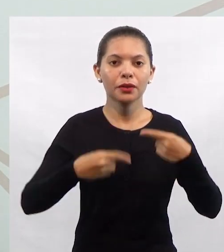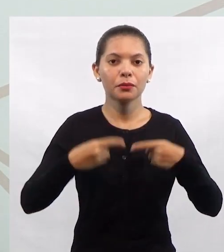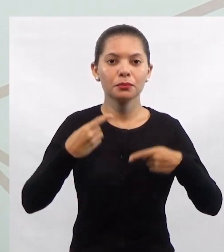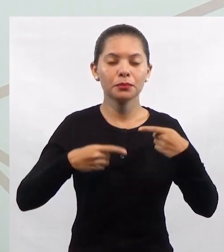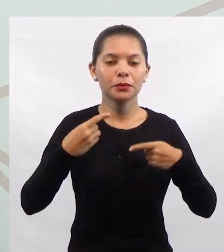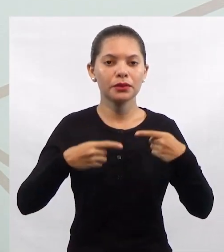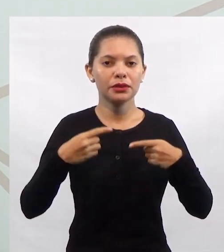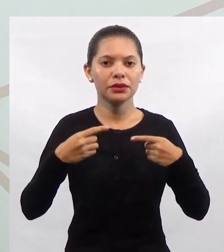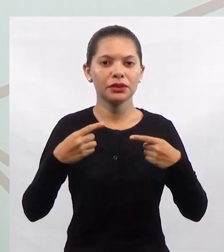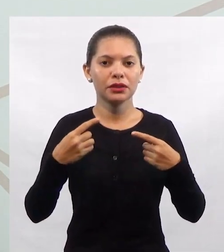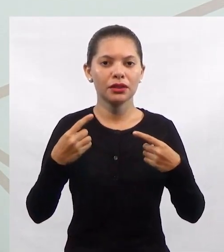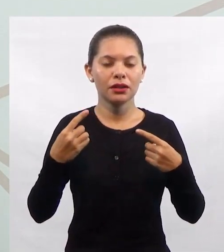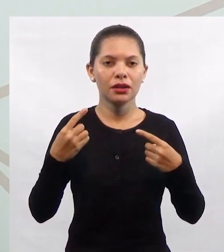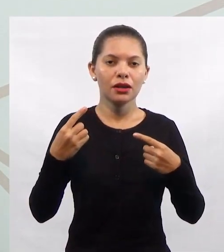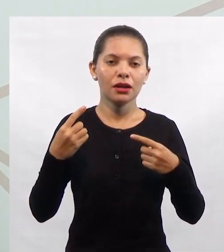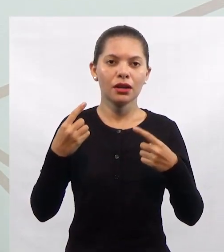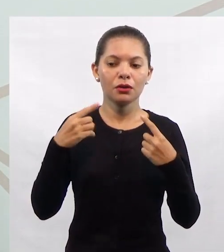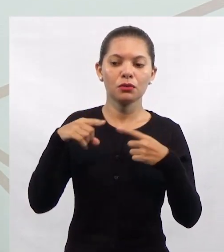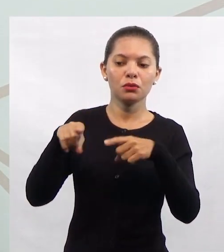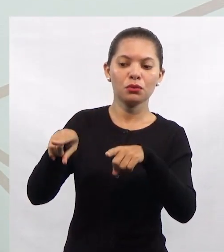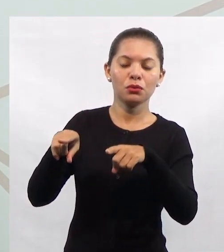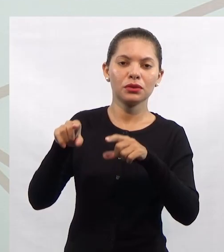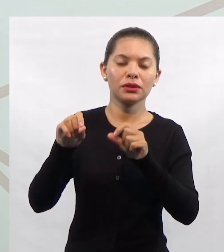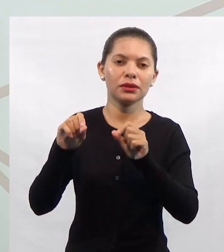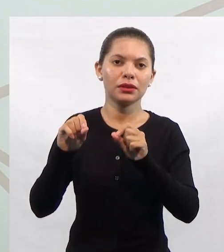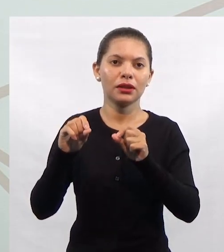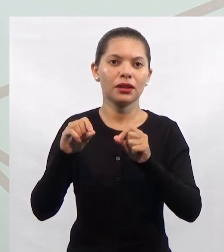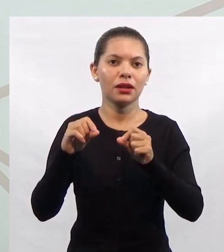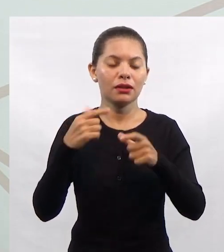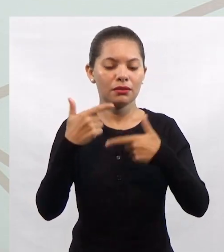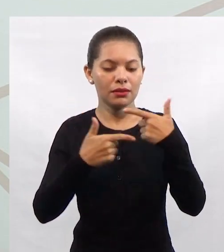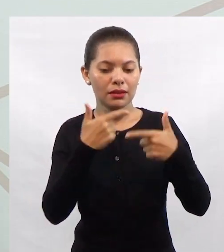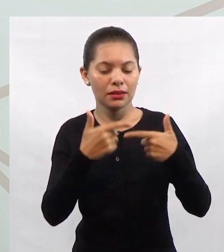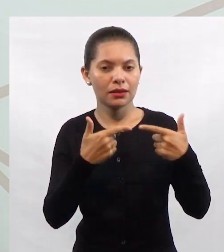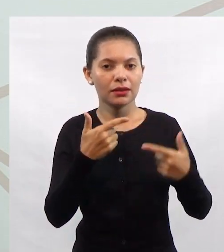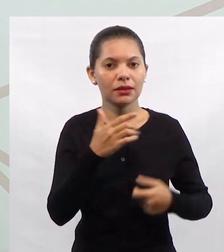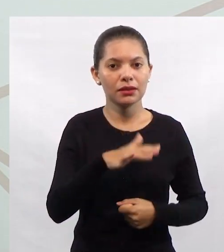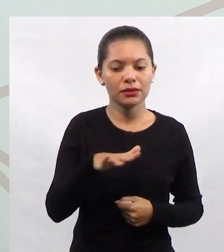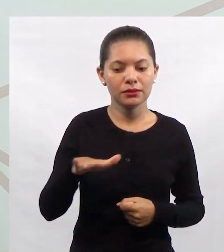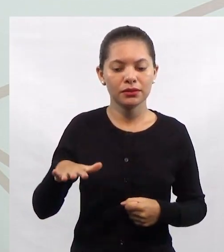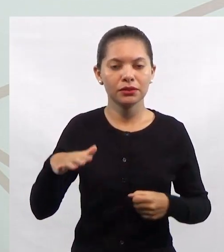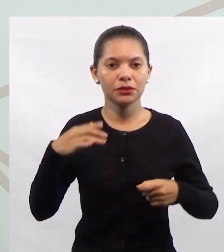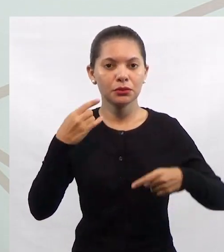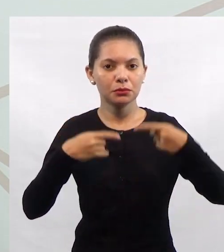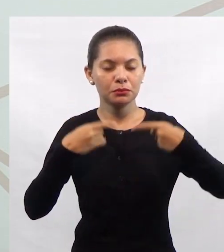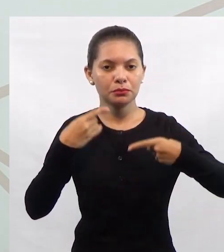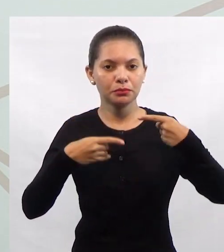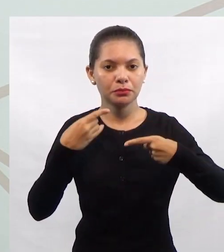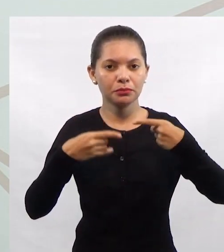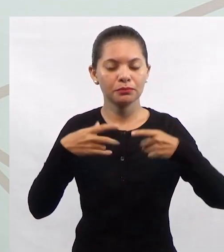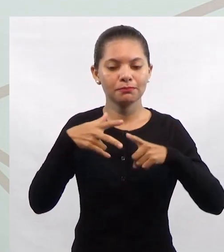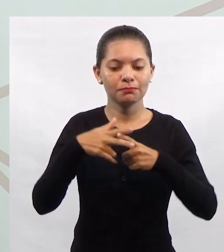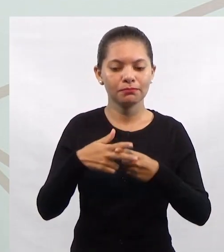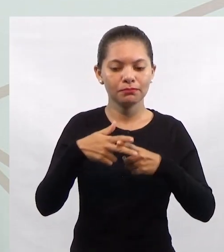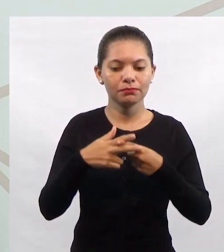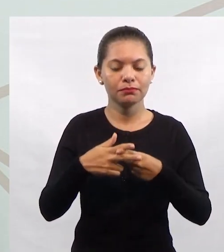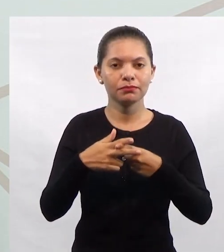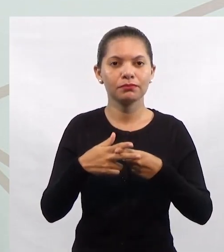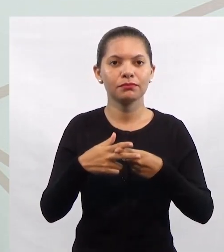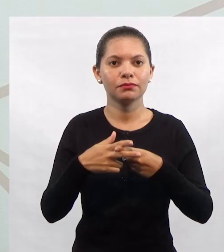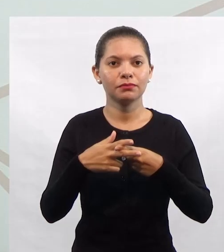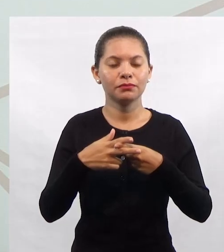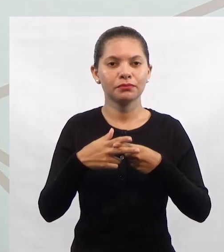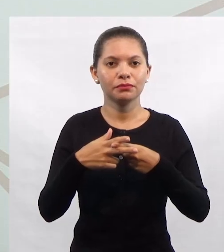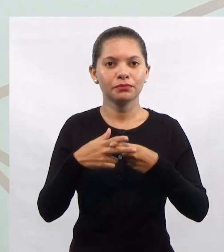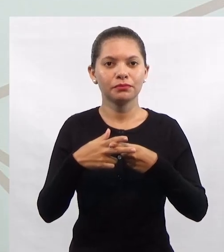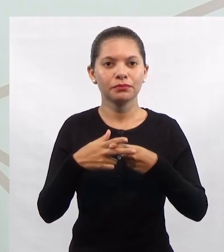políticas contra a erradicação do trabalho infantil, políticas de manutenção da criança na escola por meio de programas de frequência